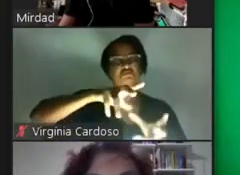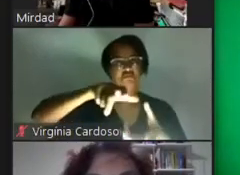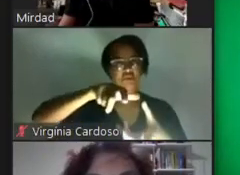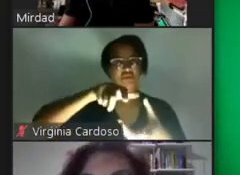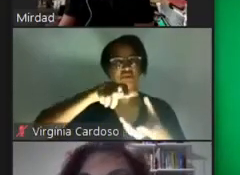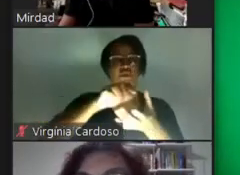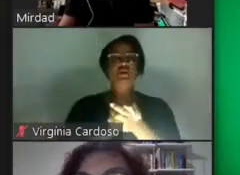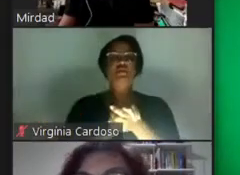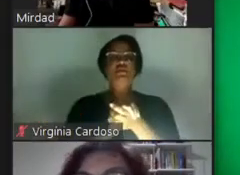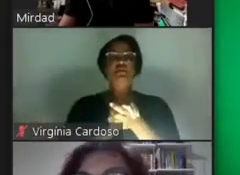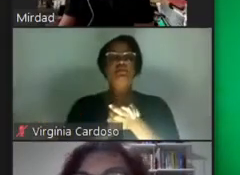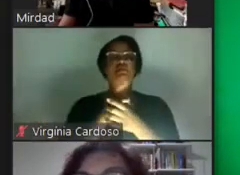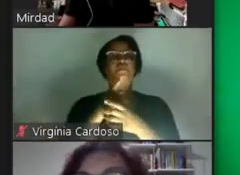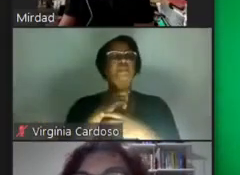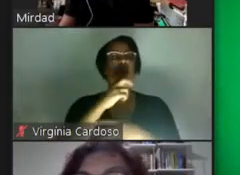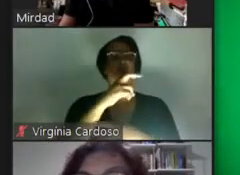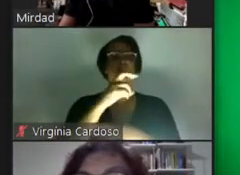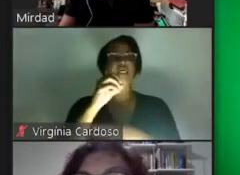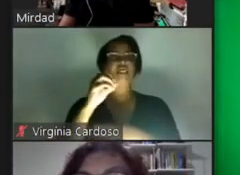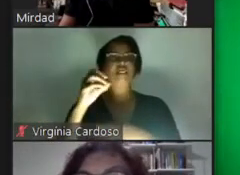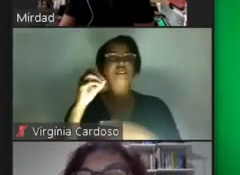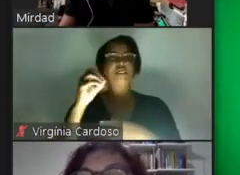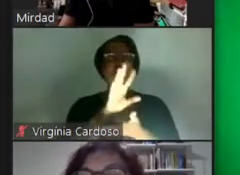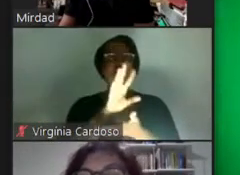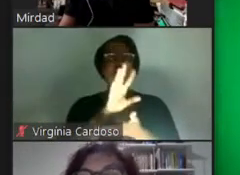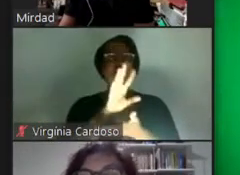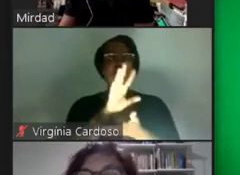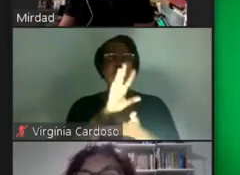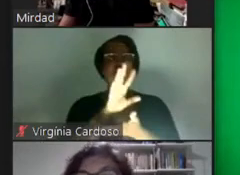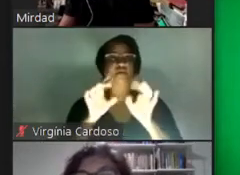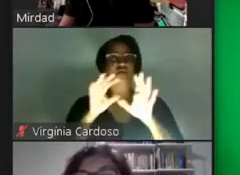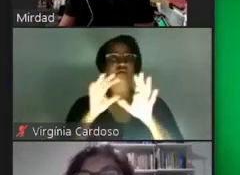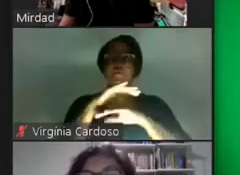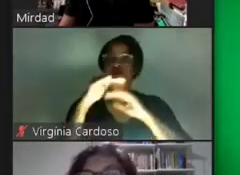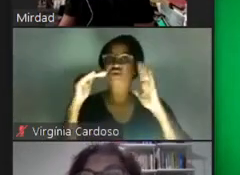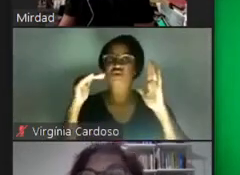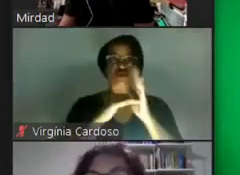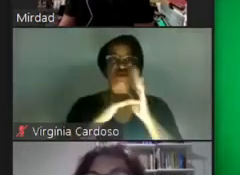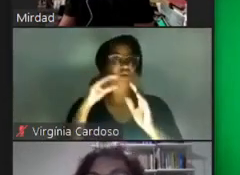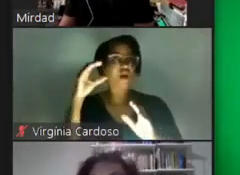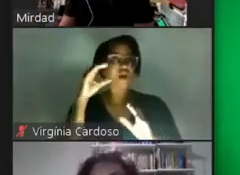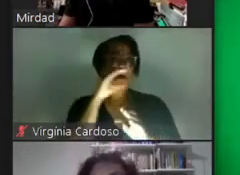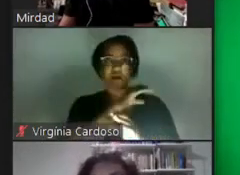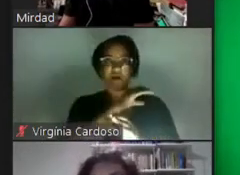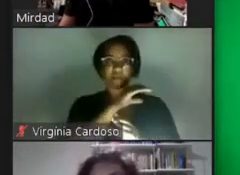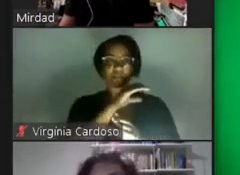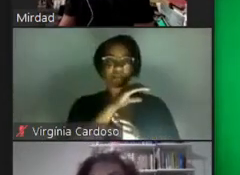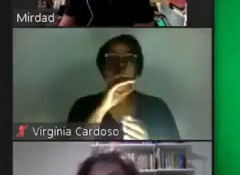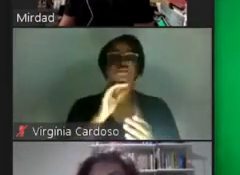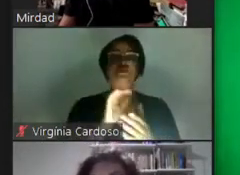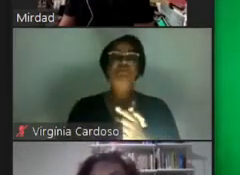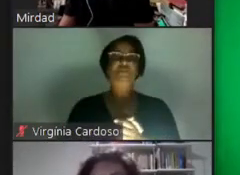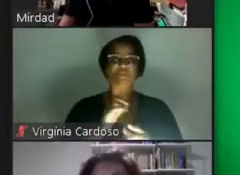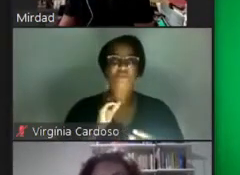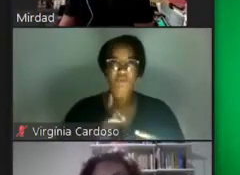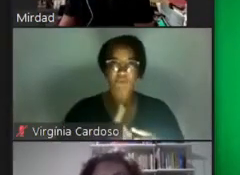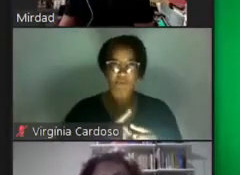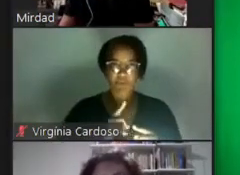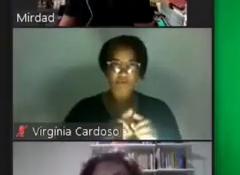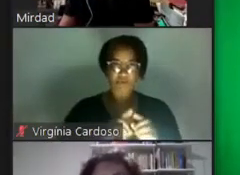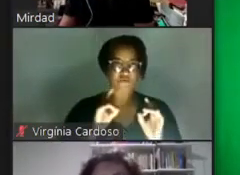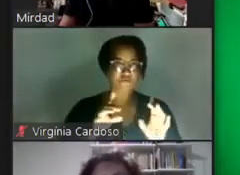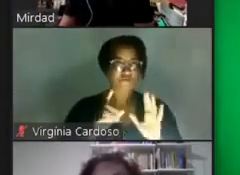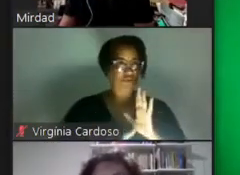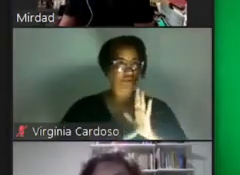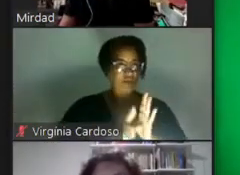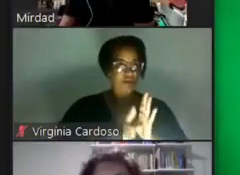lancei 500 cópias e vendi todas, na verdade, logo de cara, assim, porque foi vendido